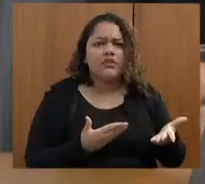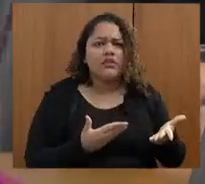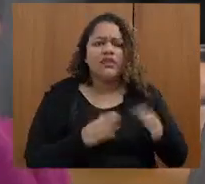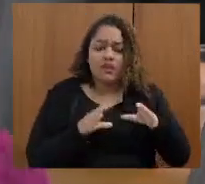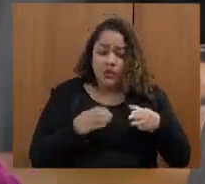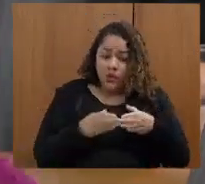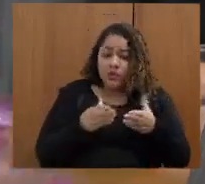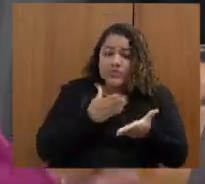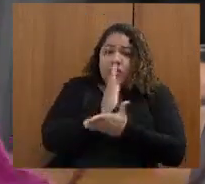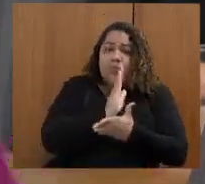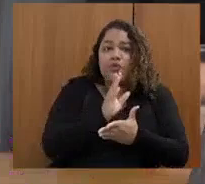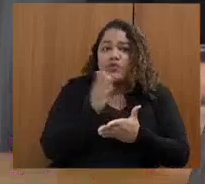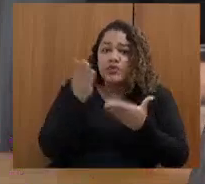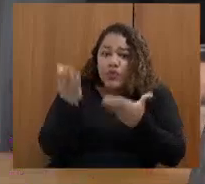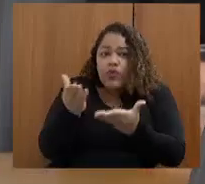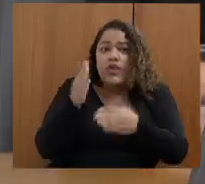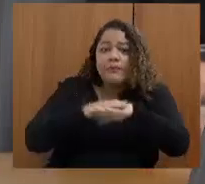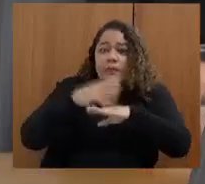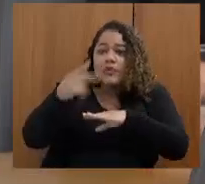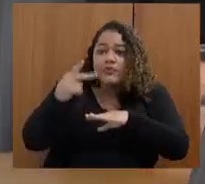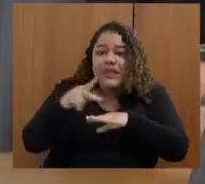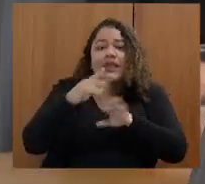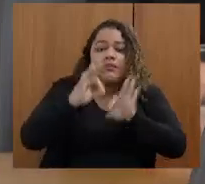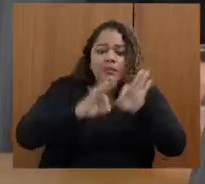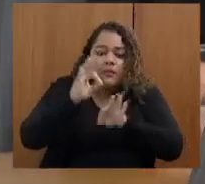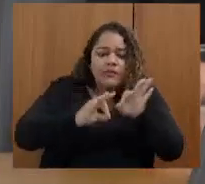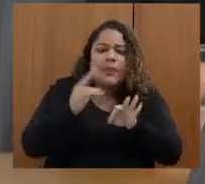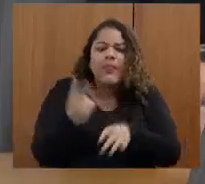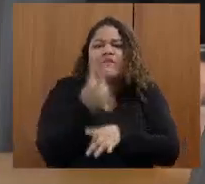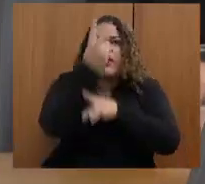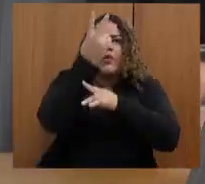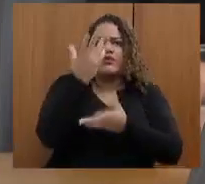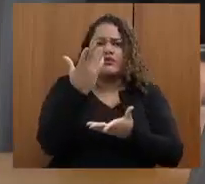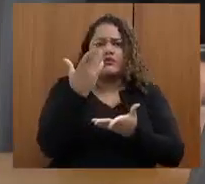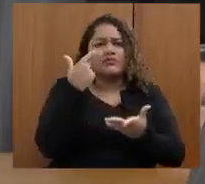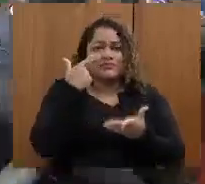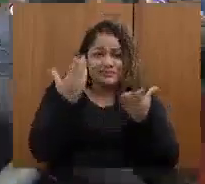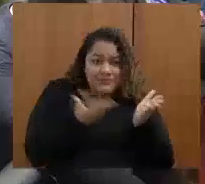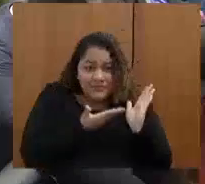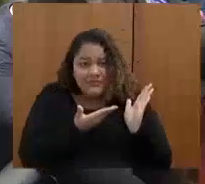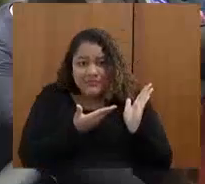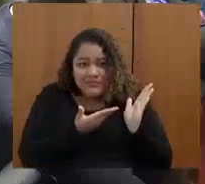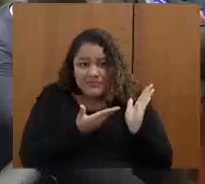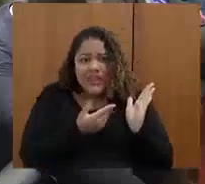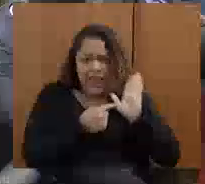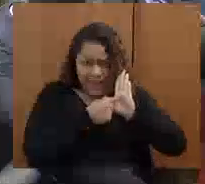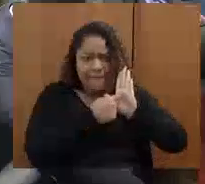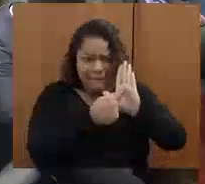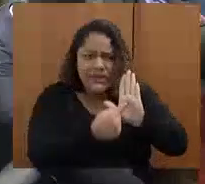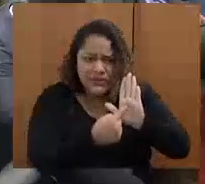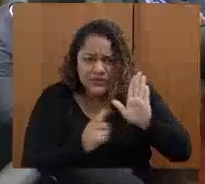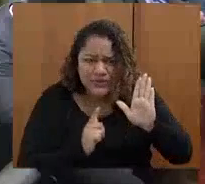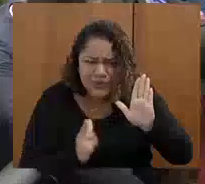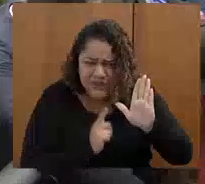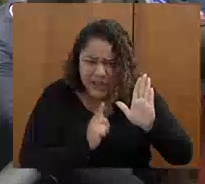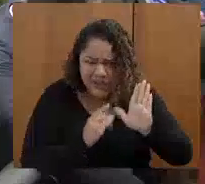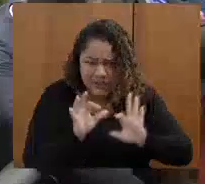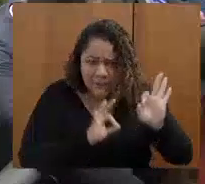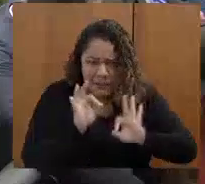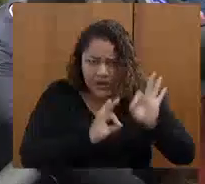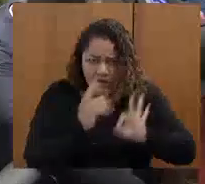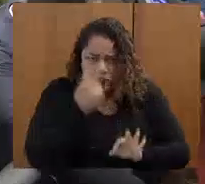para que o governo apresentar-se um plano de valorização vocês viram isso aqui o governo Apresentou um plano de valorização